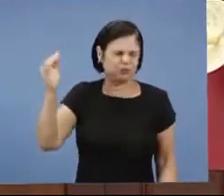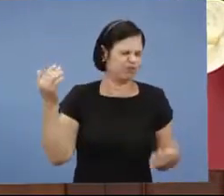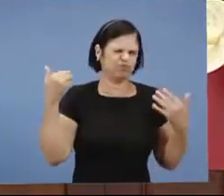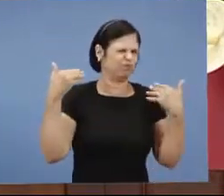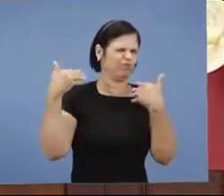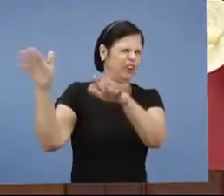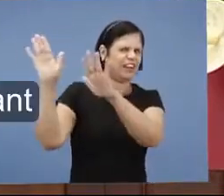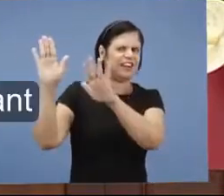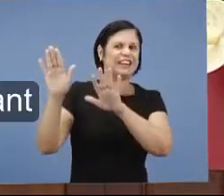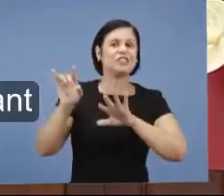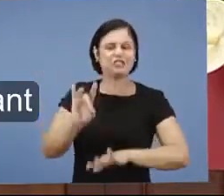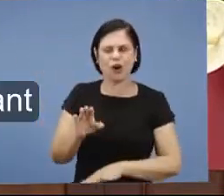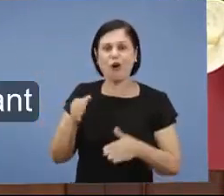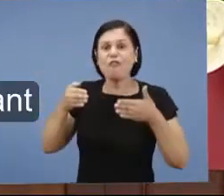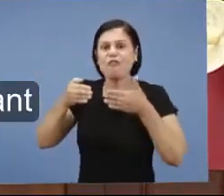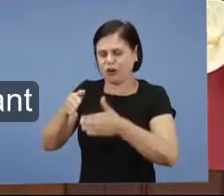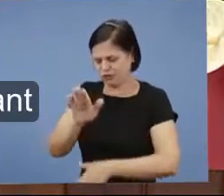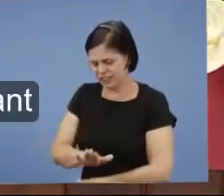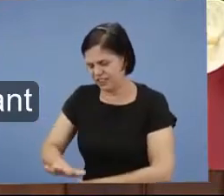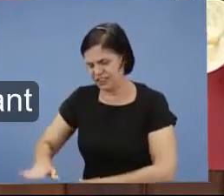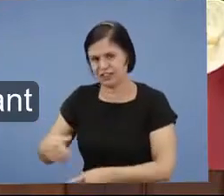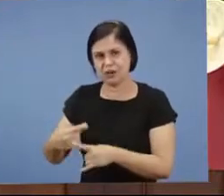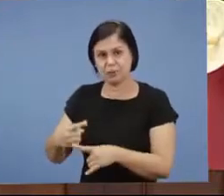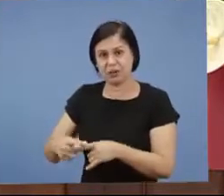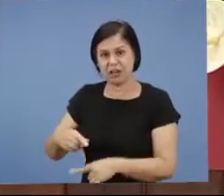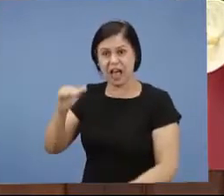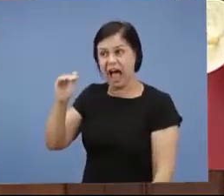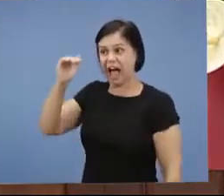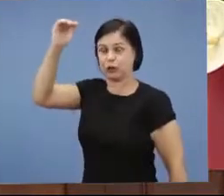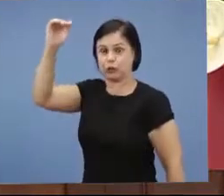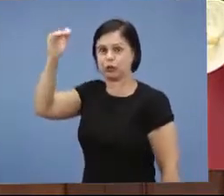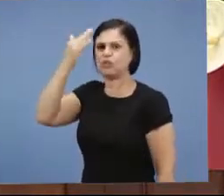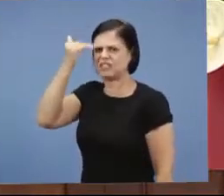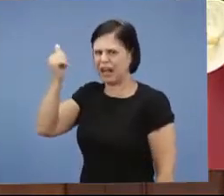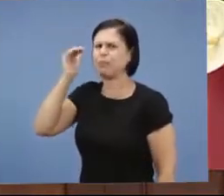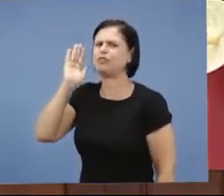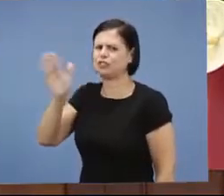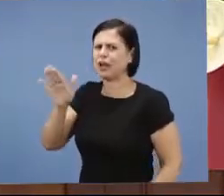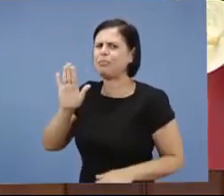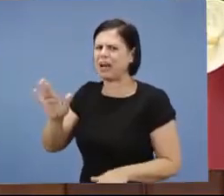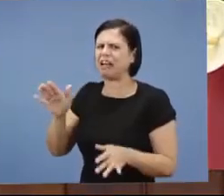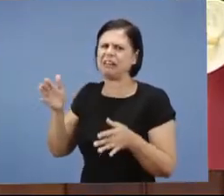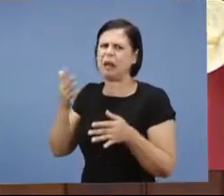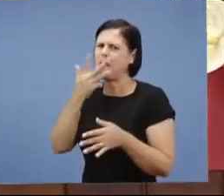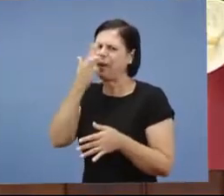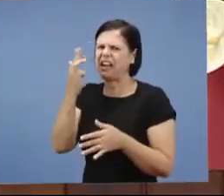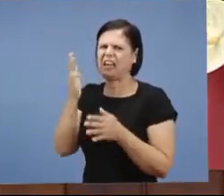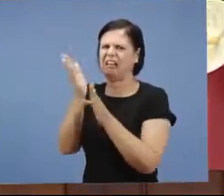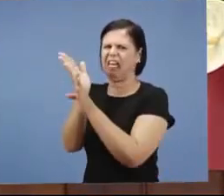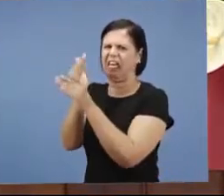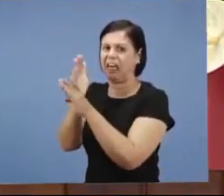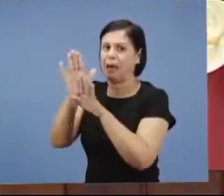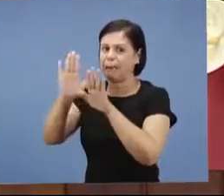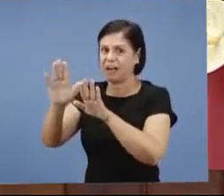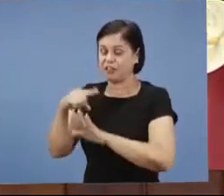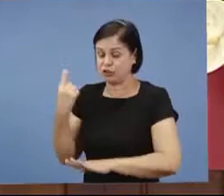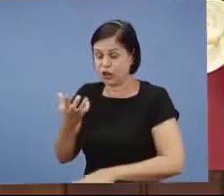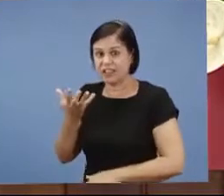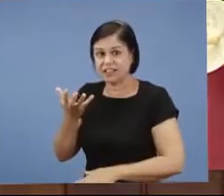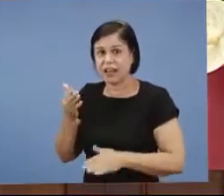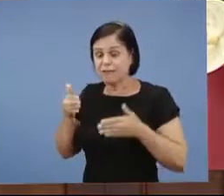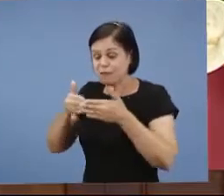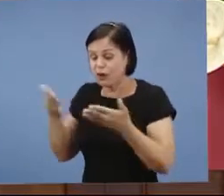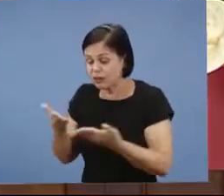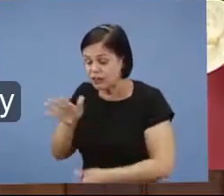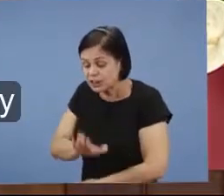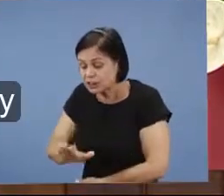quê? Porque os adultos já sabem o que querem e não fazem o que deviam fazer. Então, nós estamos ensinando a elas, para ver se salvamos as crianças,